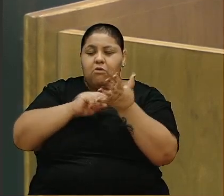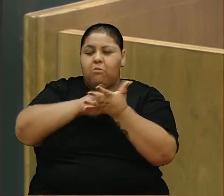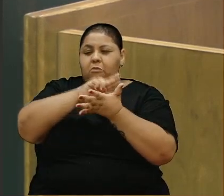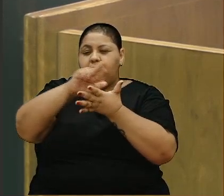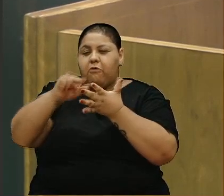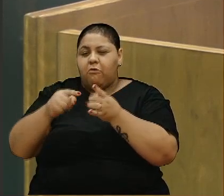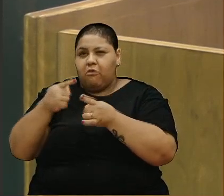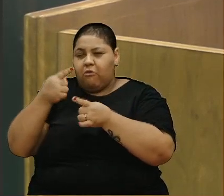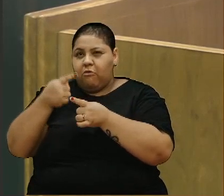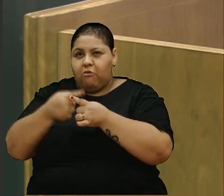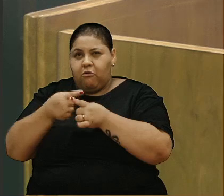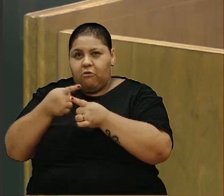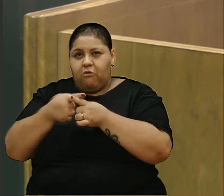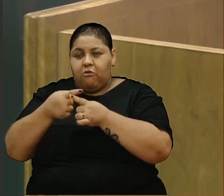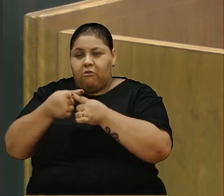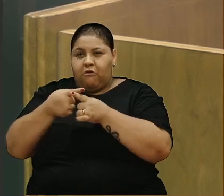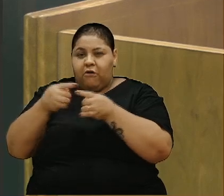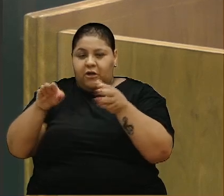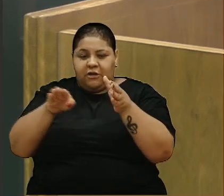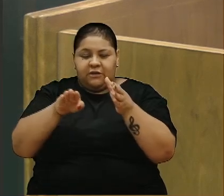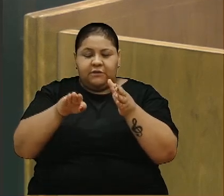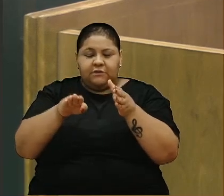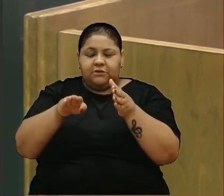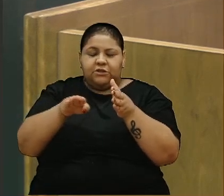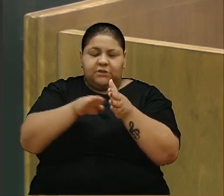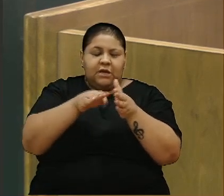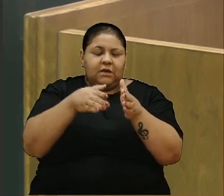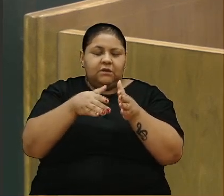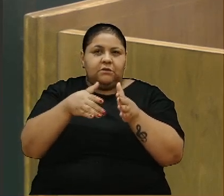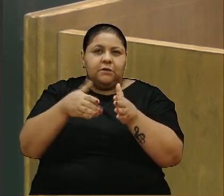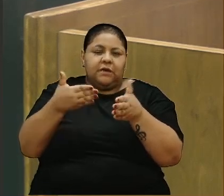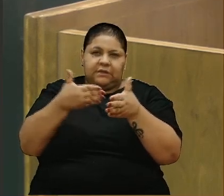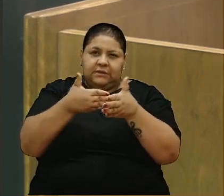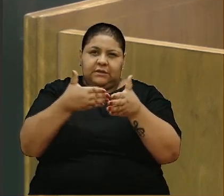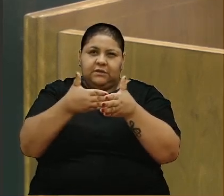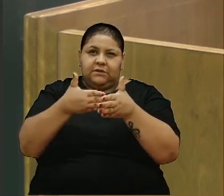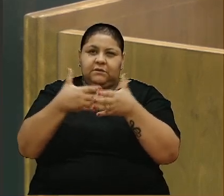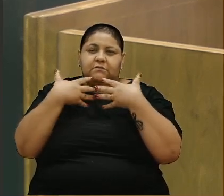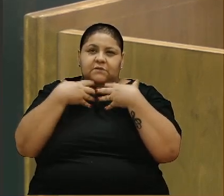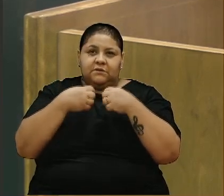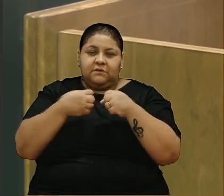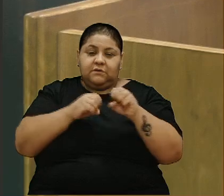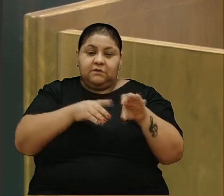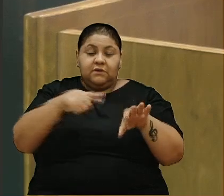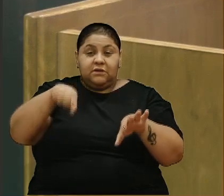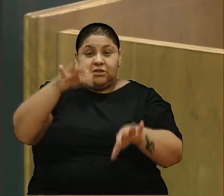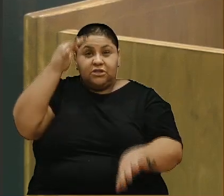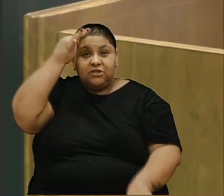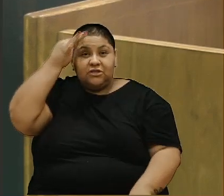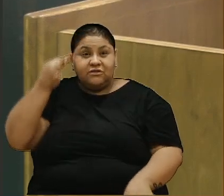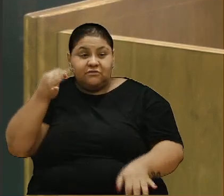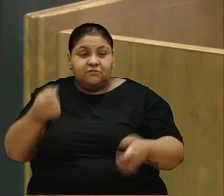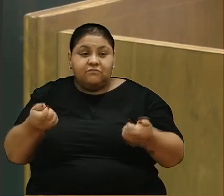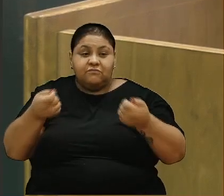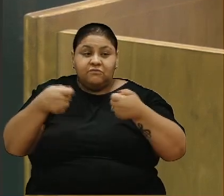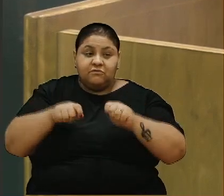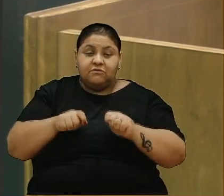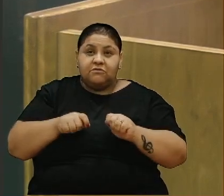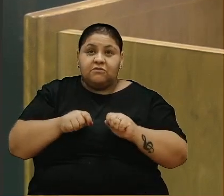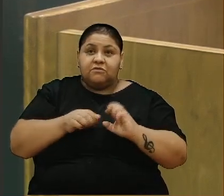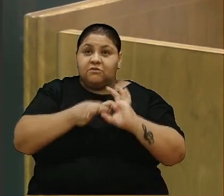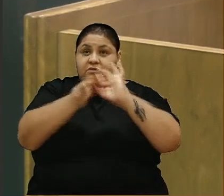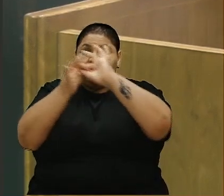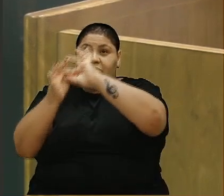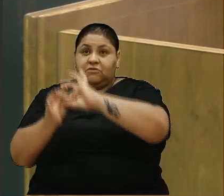até a Secretaria de Educação, que a gente entendeu da necessidade de unificar